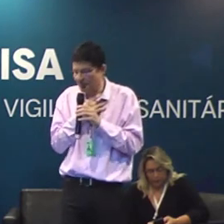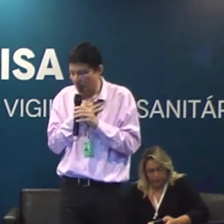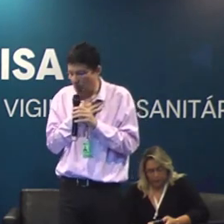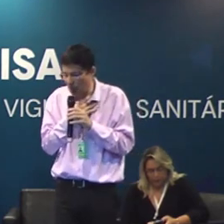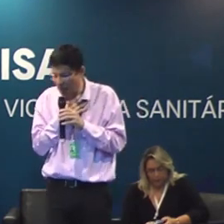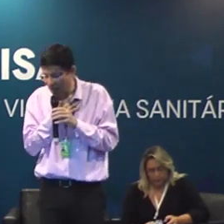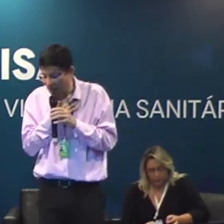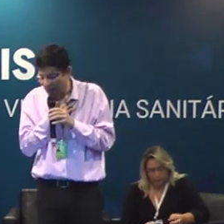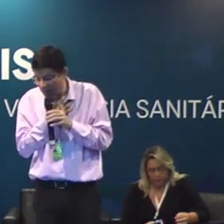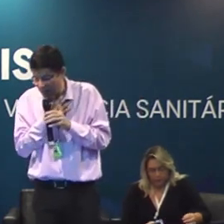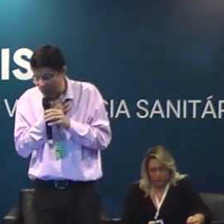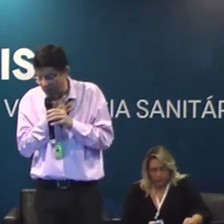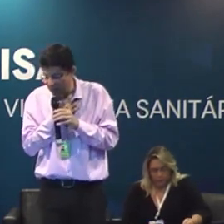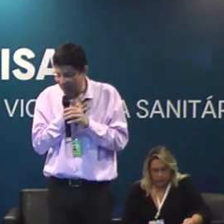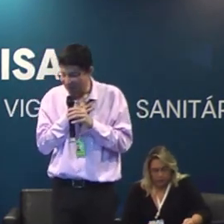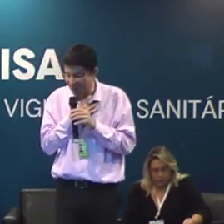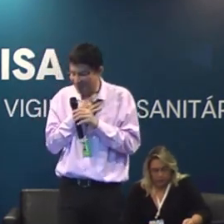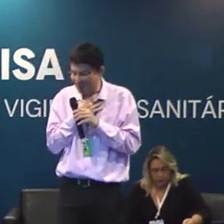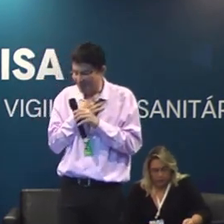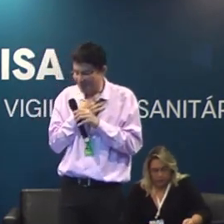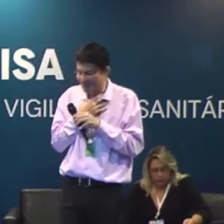bom?